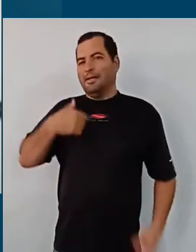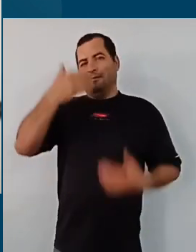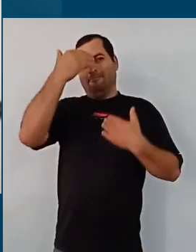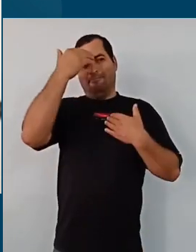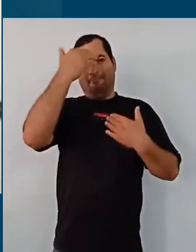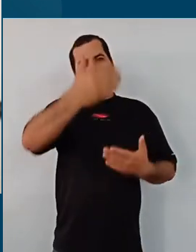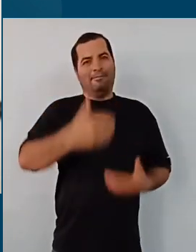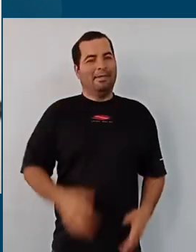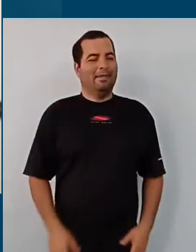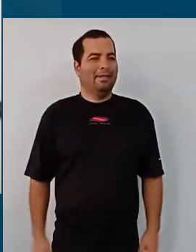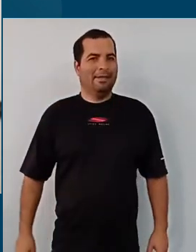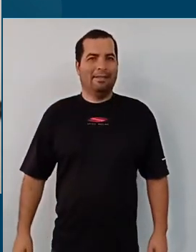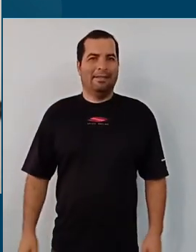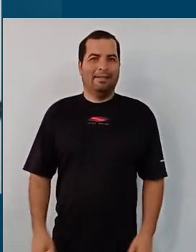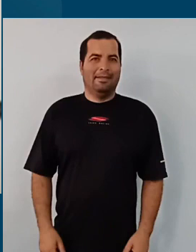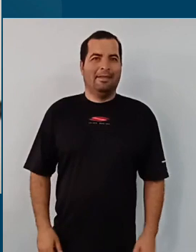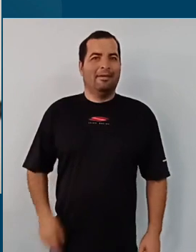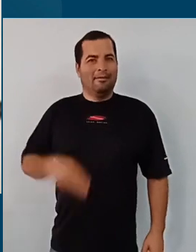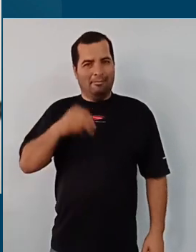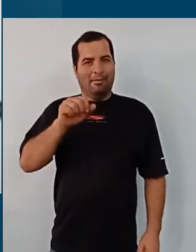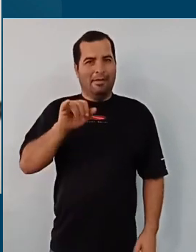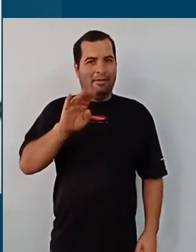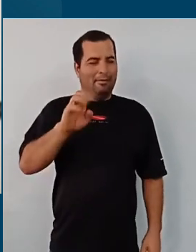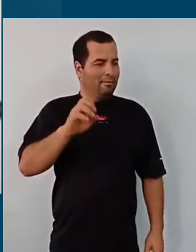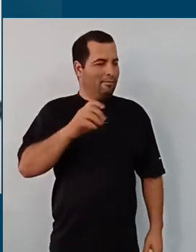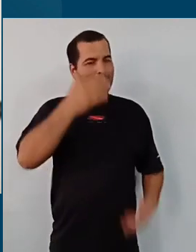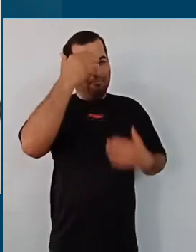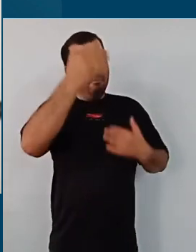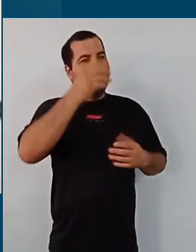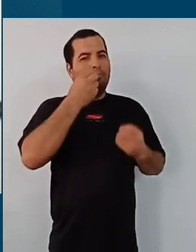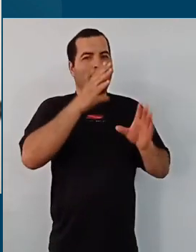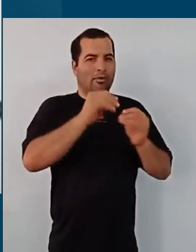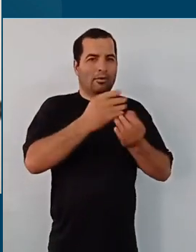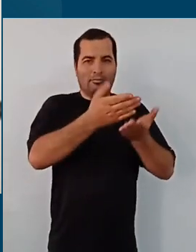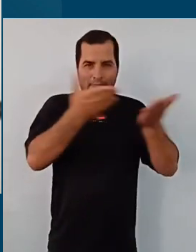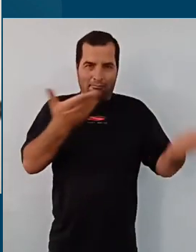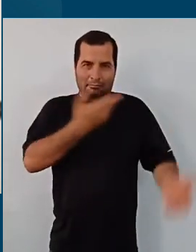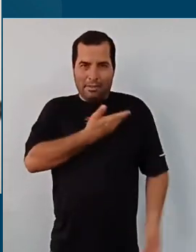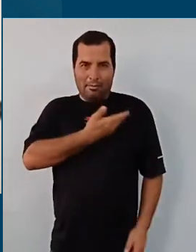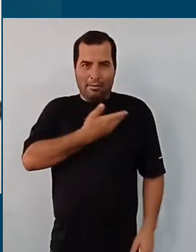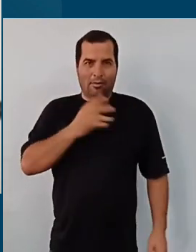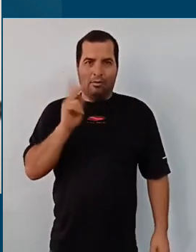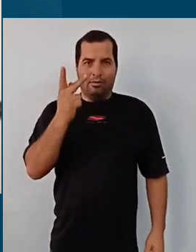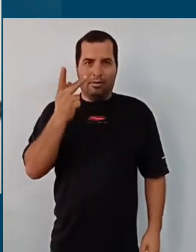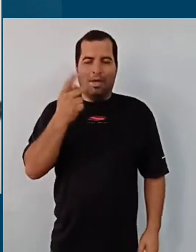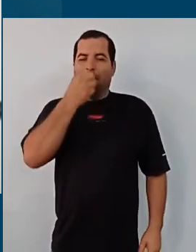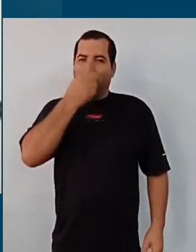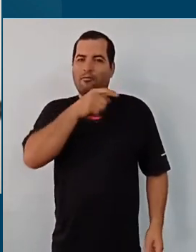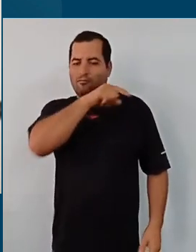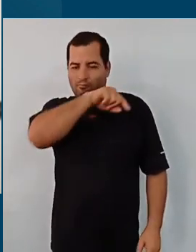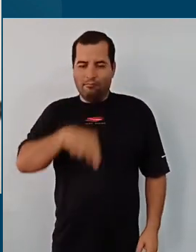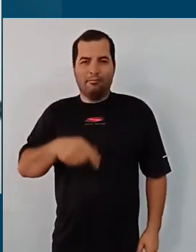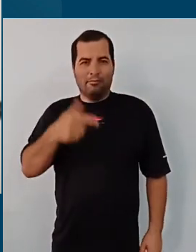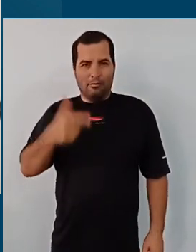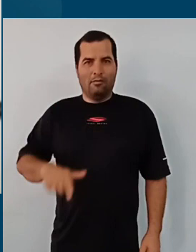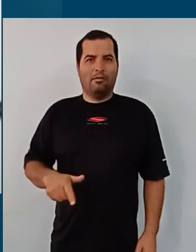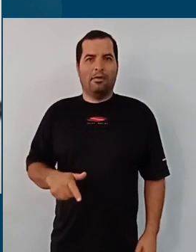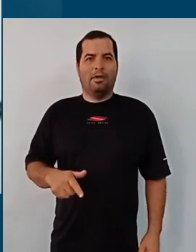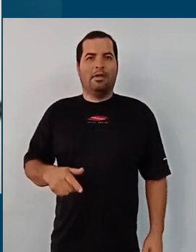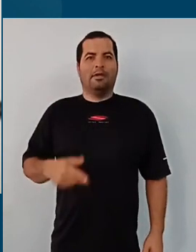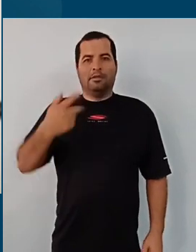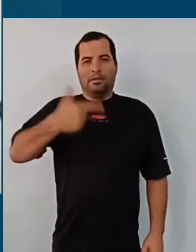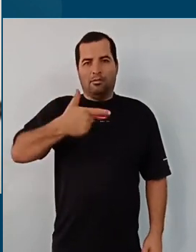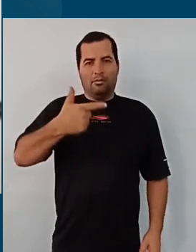Obrigado, Baibe. Boa noite, colegas de Hortolândia. É um grande prazer estar de volta com vocês. Essa é a segunda